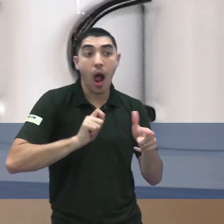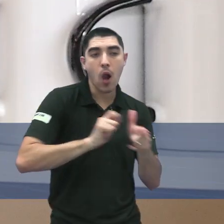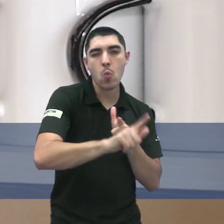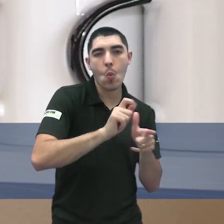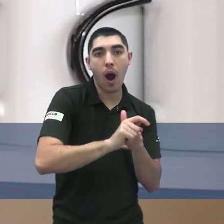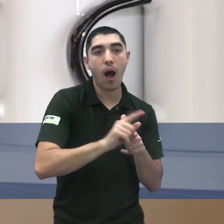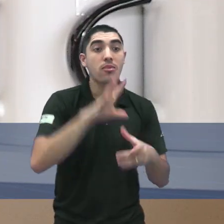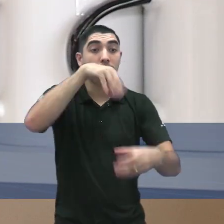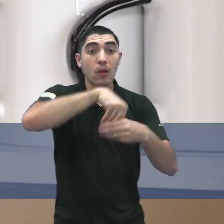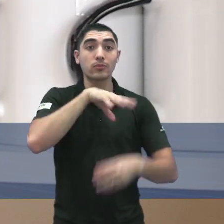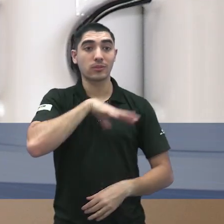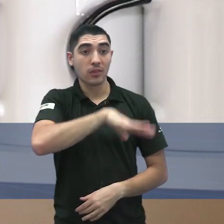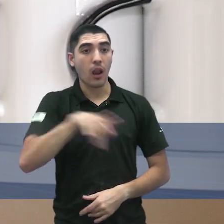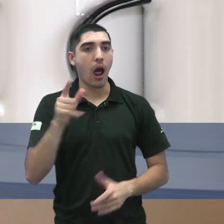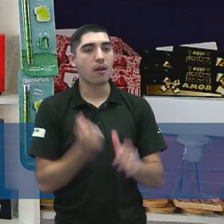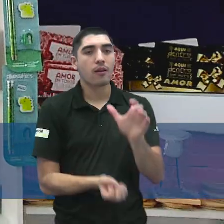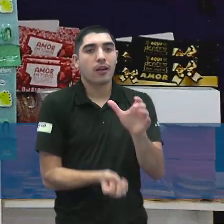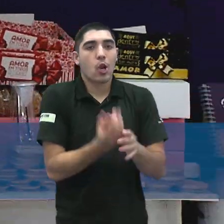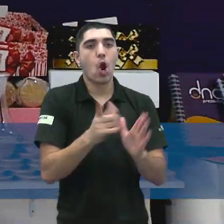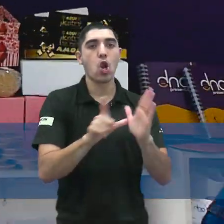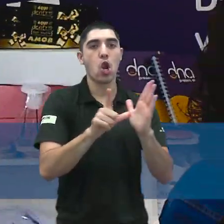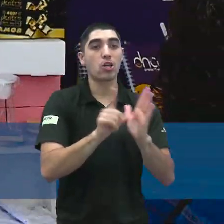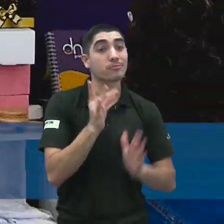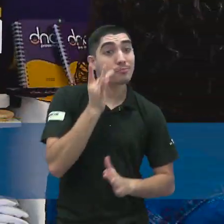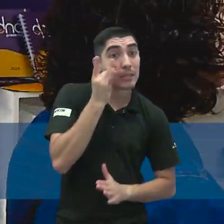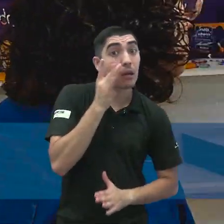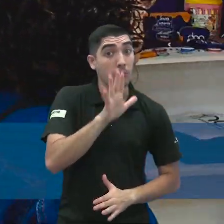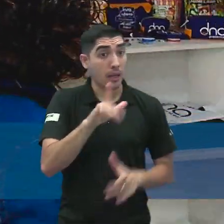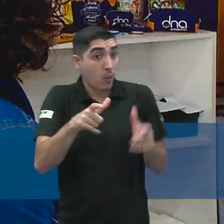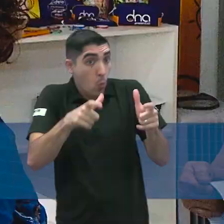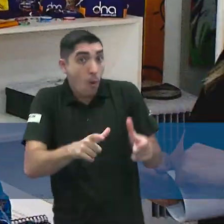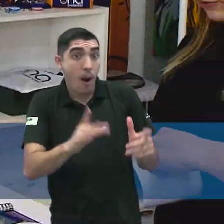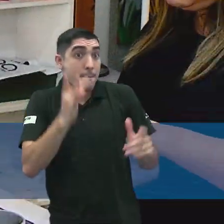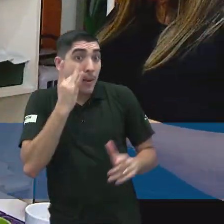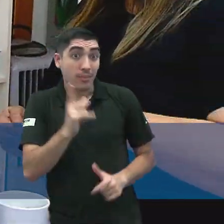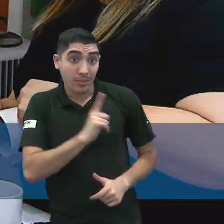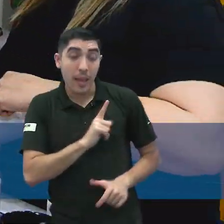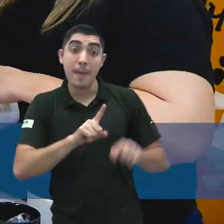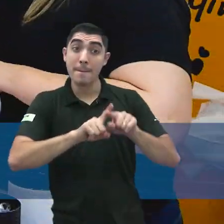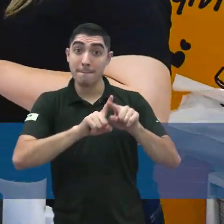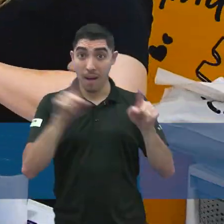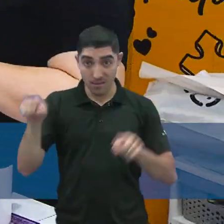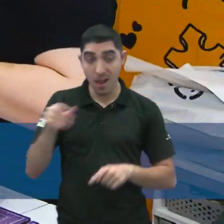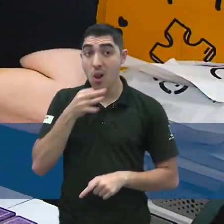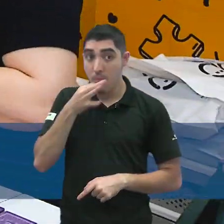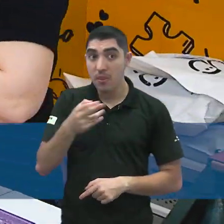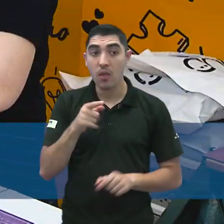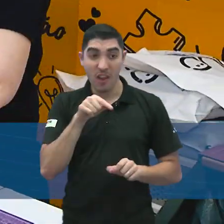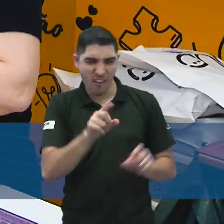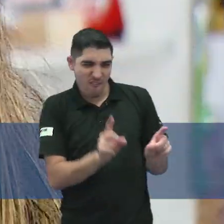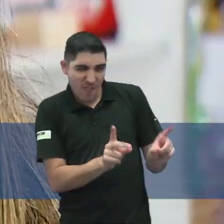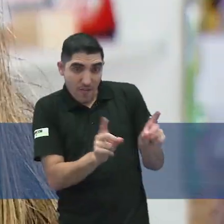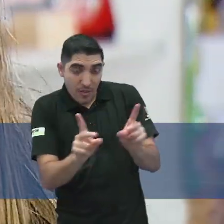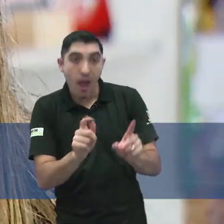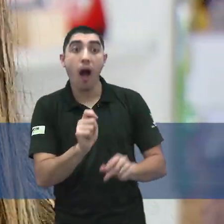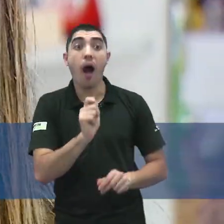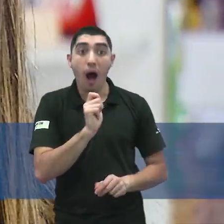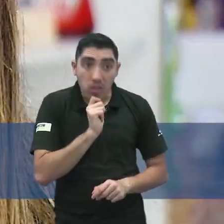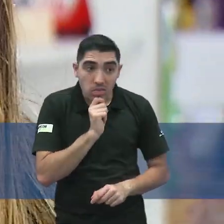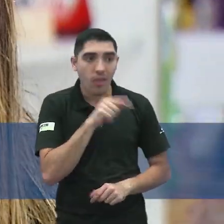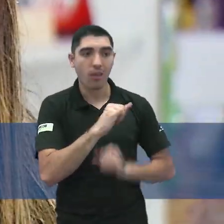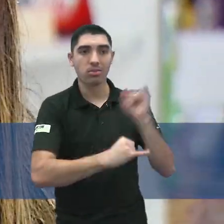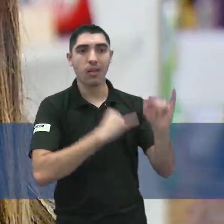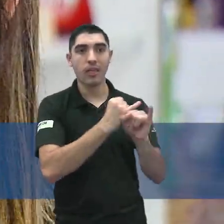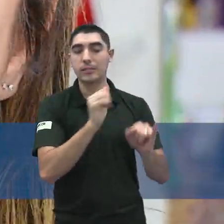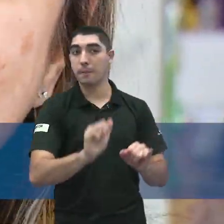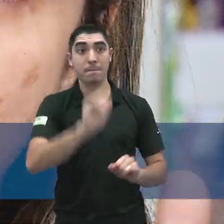comercial para fazer sua loja física. Mas mesmo com o espaço, ela garante que a maior parte das vendas ainda é